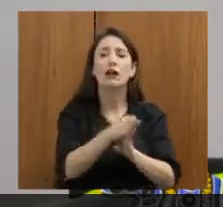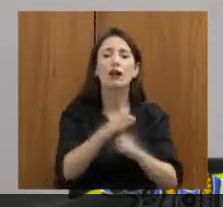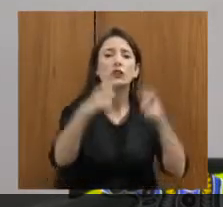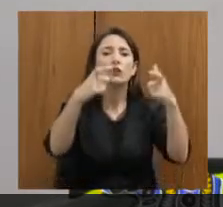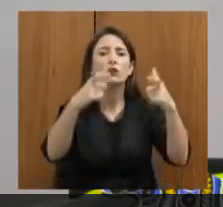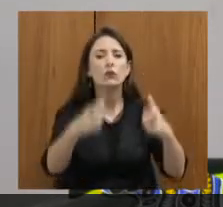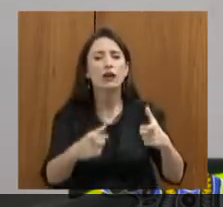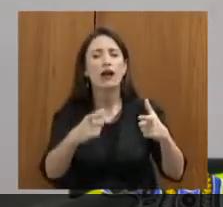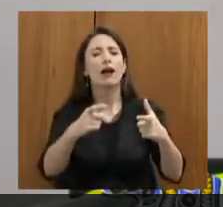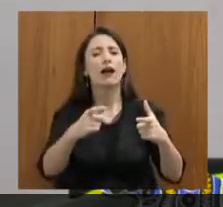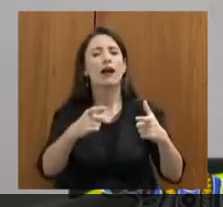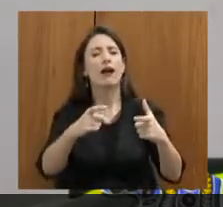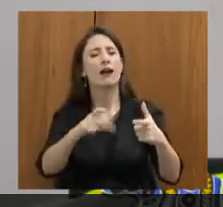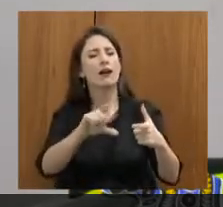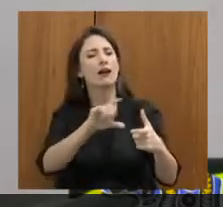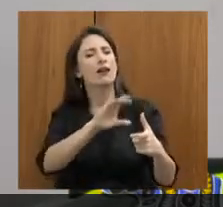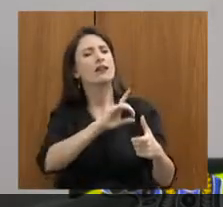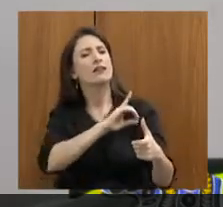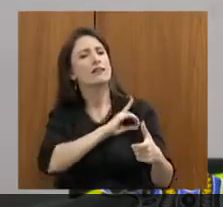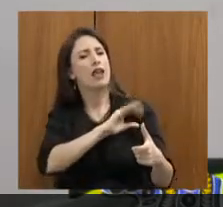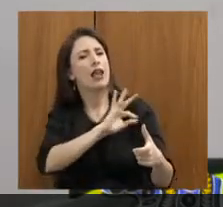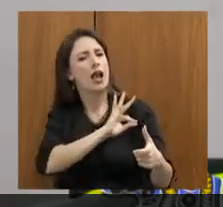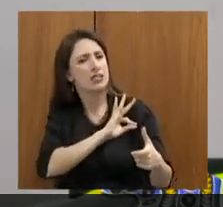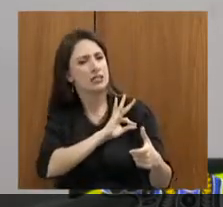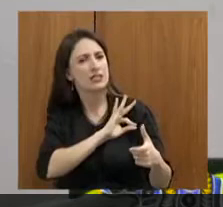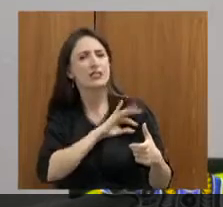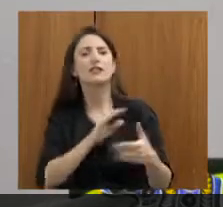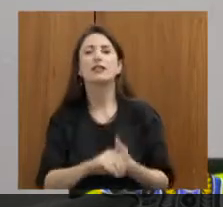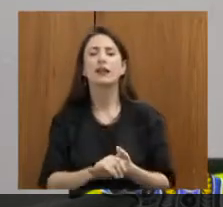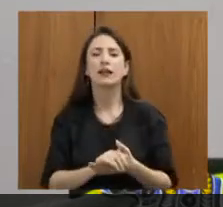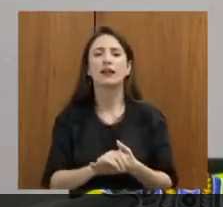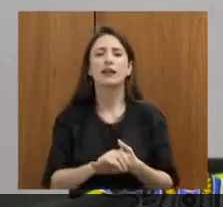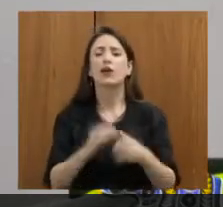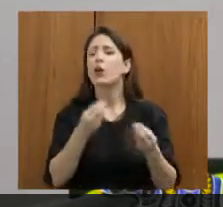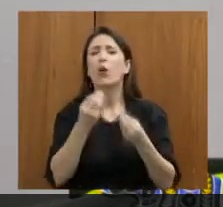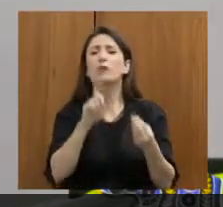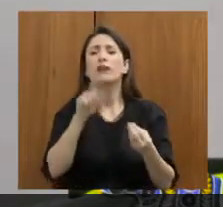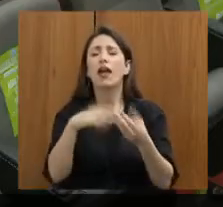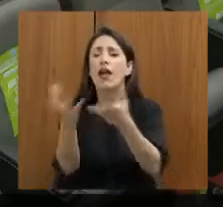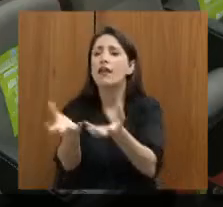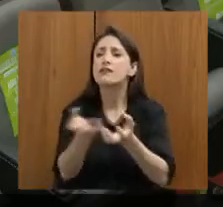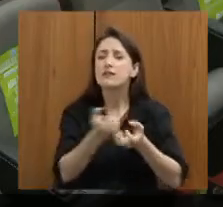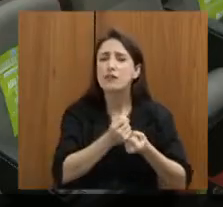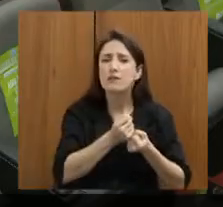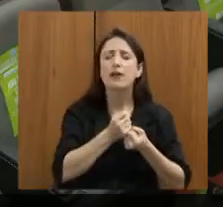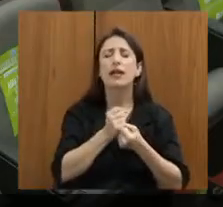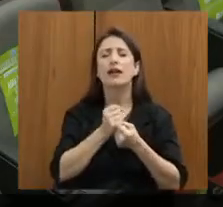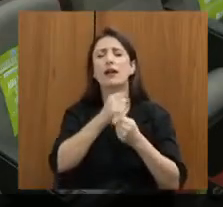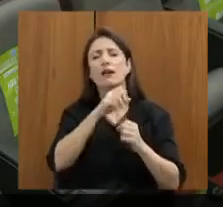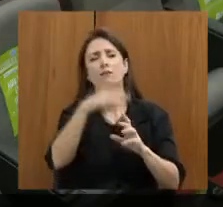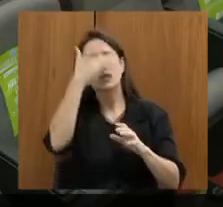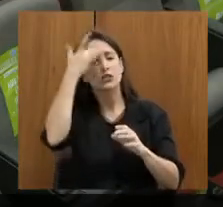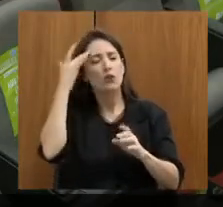delegacias como que é receber um pai de santo sacerdote uma mãe-de-santo denunciando o racismo